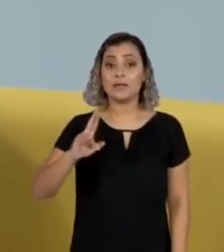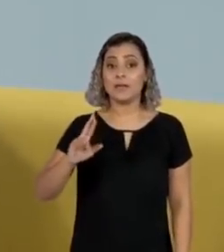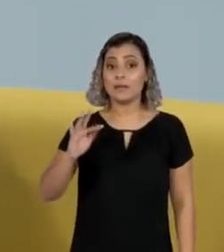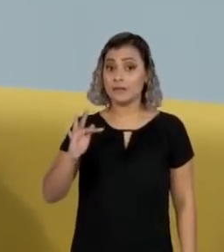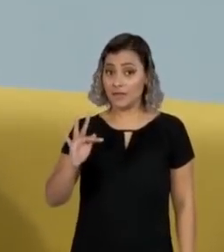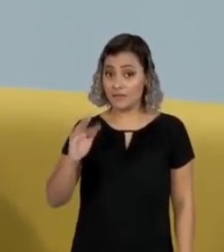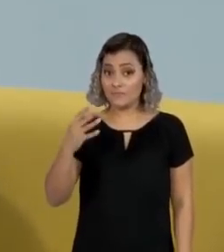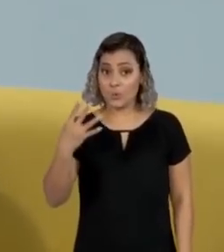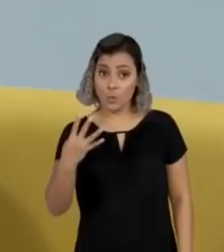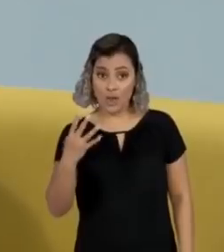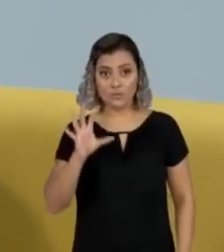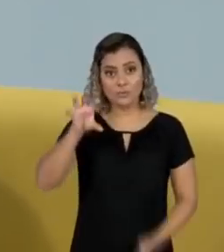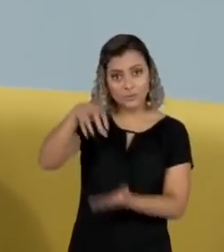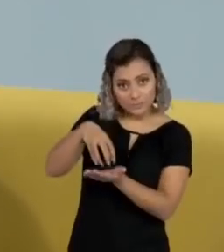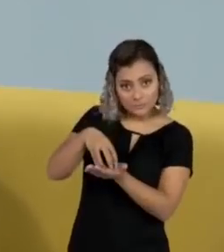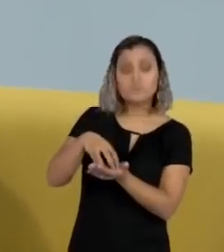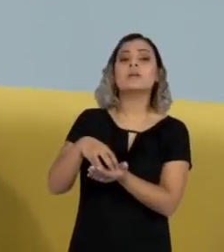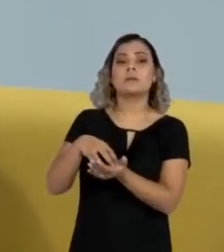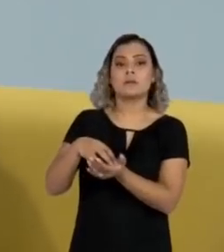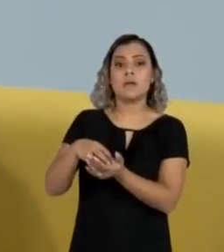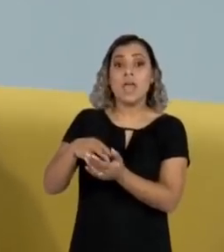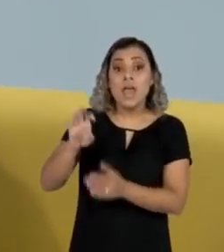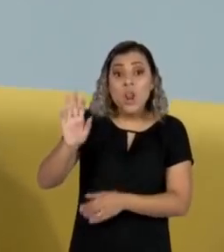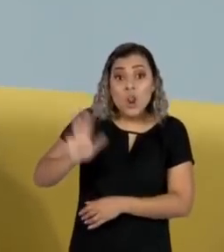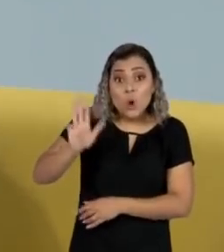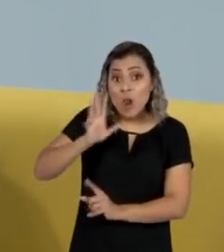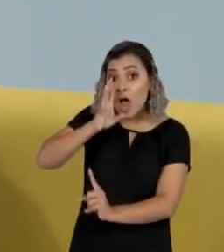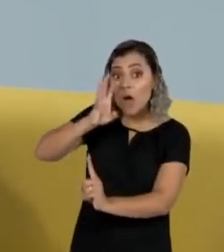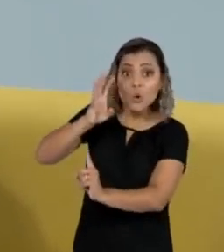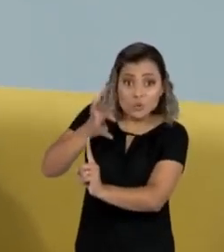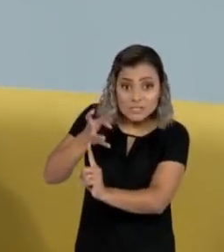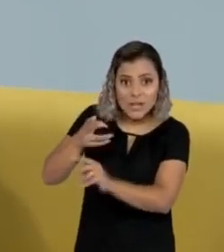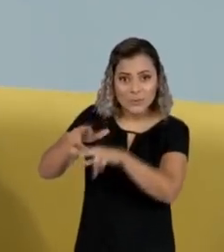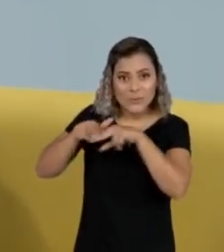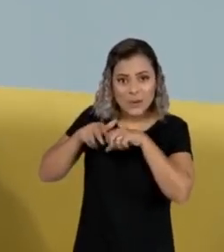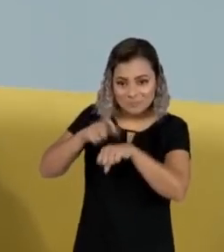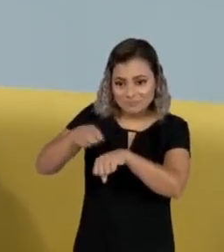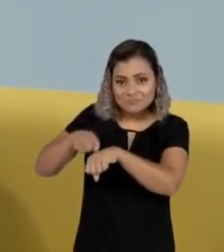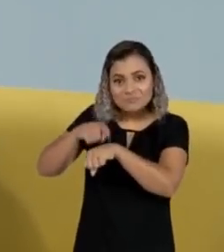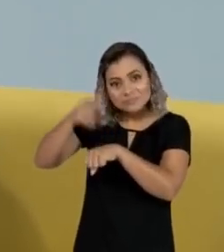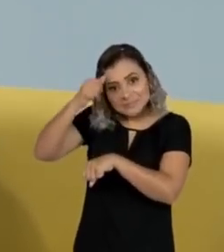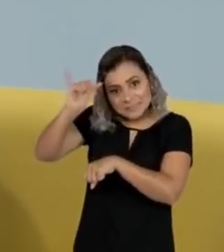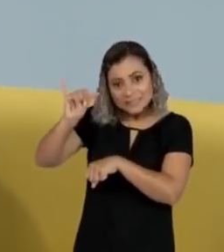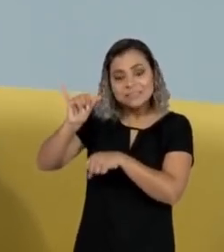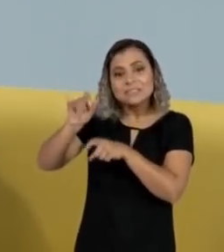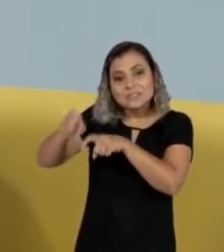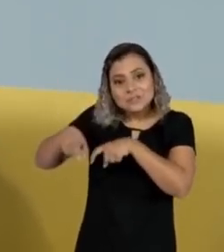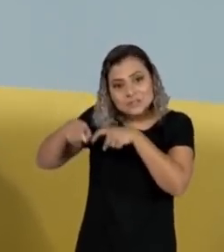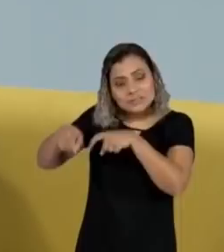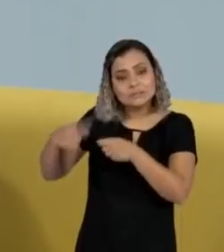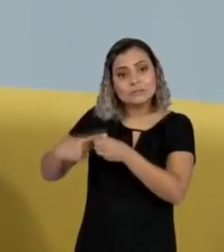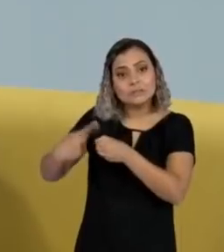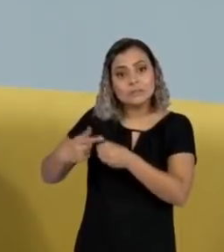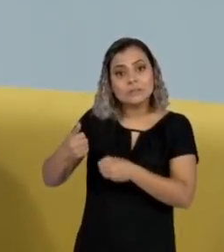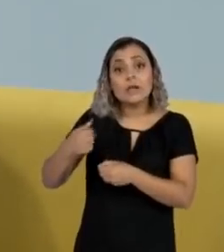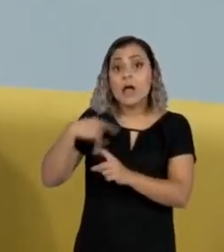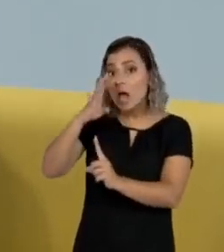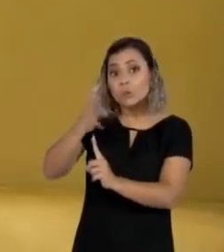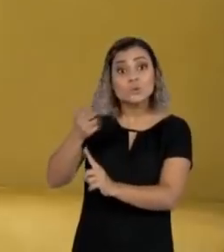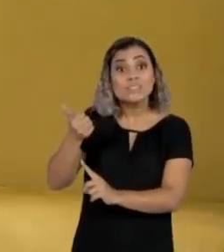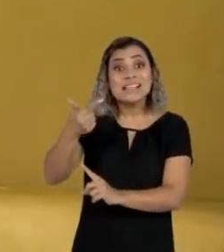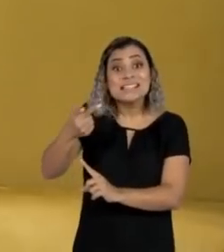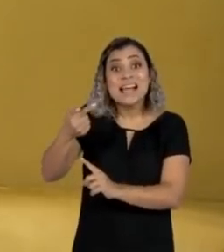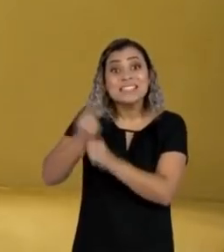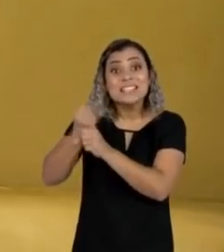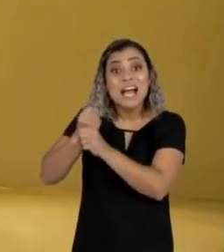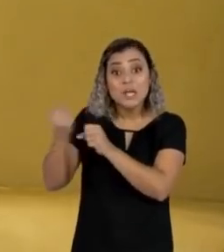da 4ª Região aumentou a pena do ex-presidente Lula no caso do sítio de Atibaia para 17 anos.